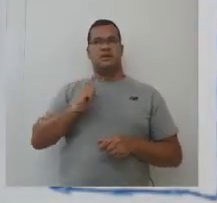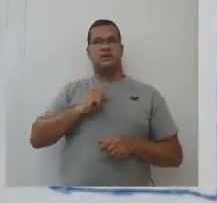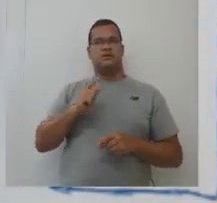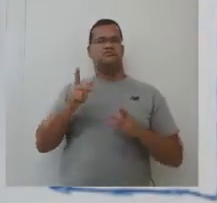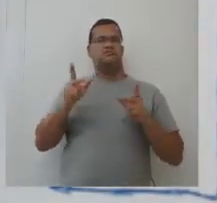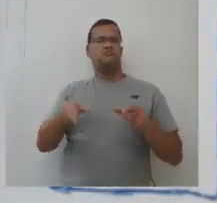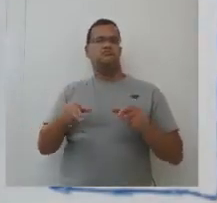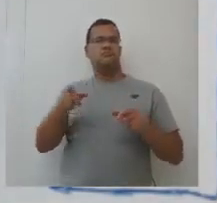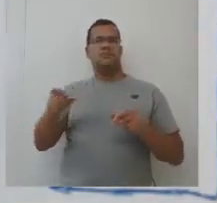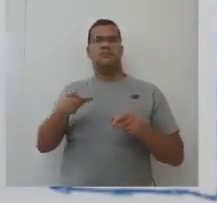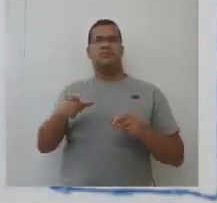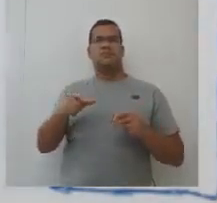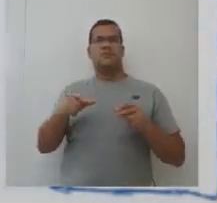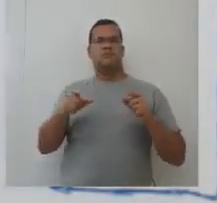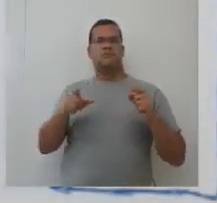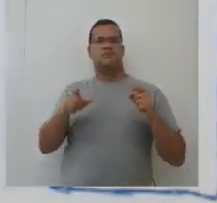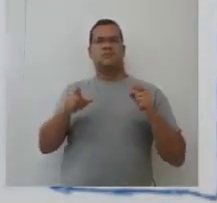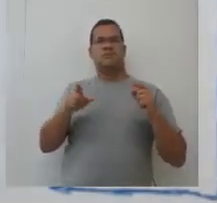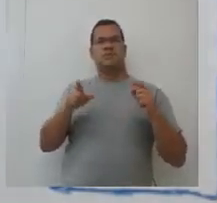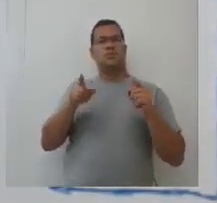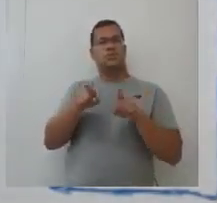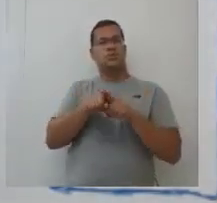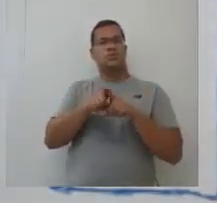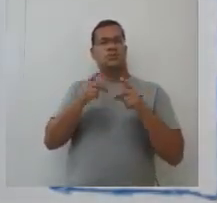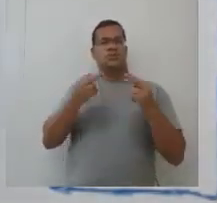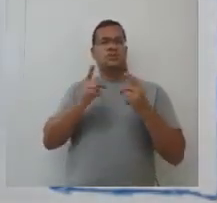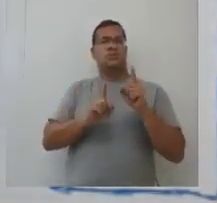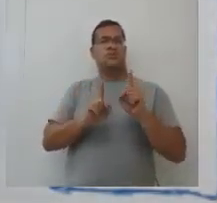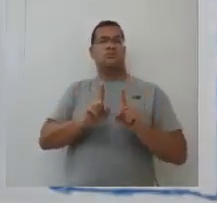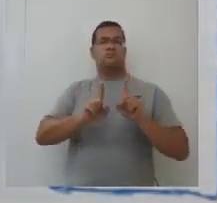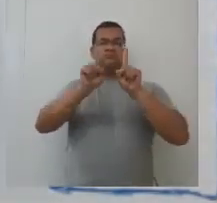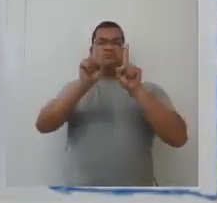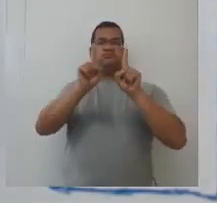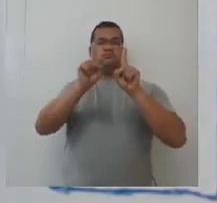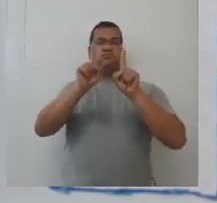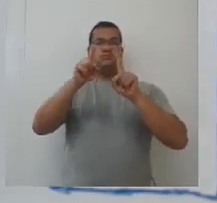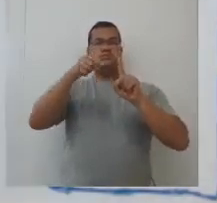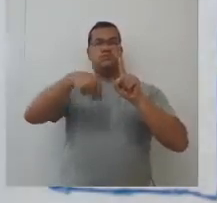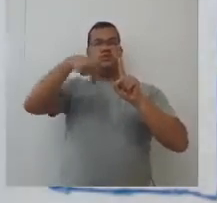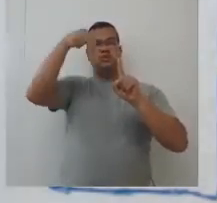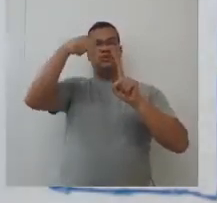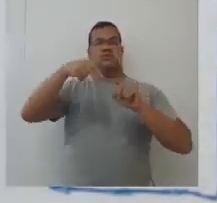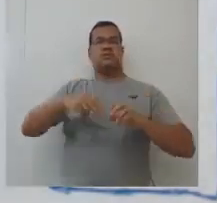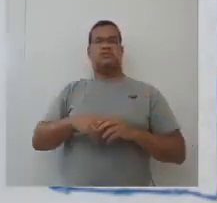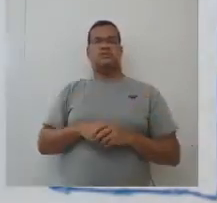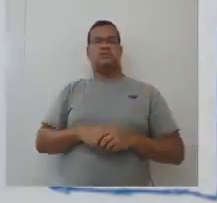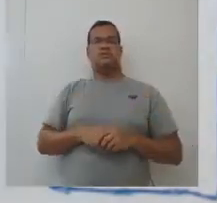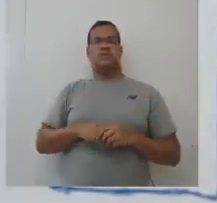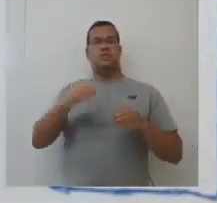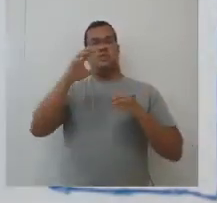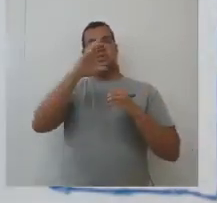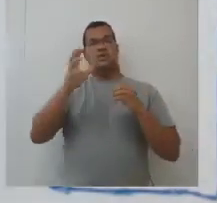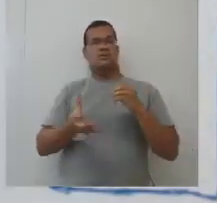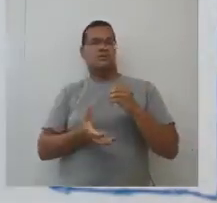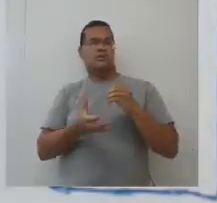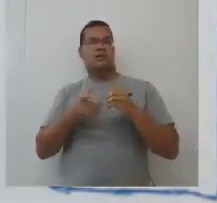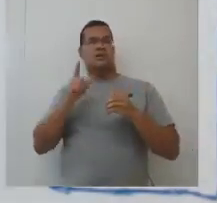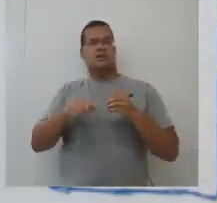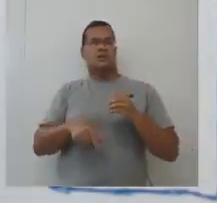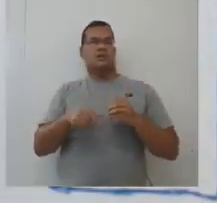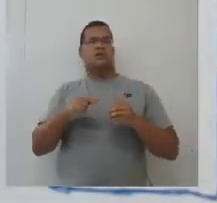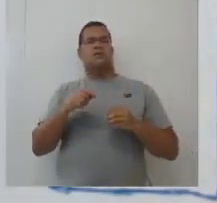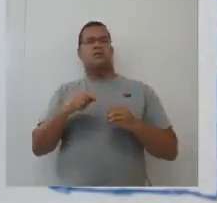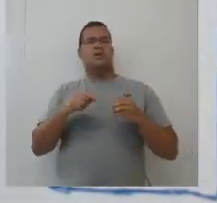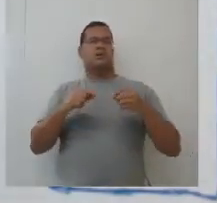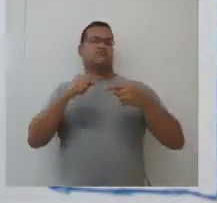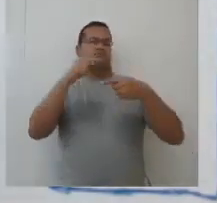mesma direção e o mesmo sentido, pelo fato da carga ser positiva. Então, o campo elétrico é isso. O campo elétrico é uma